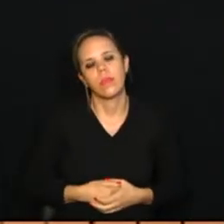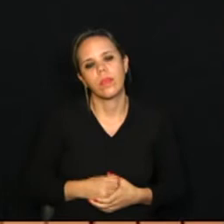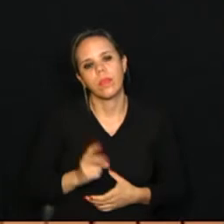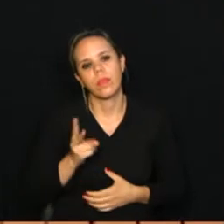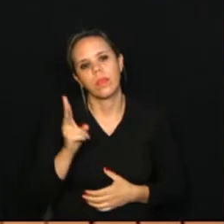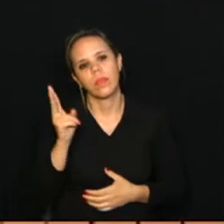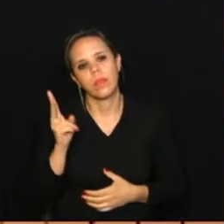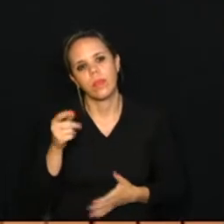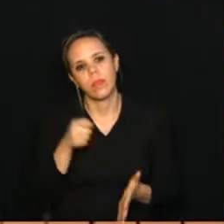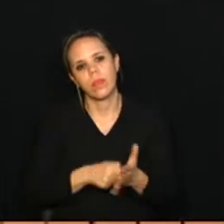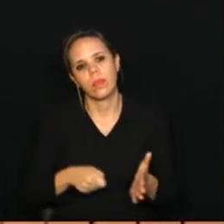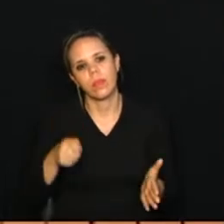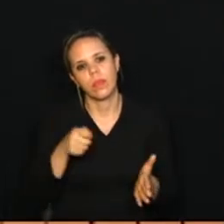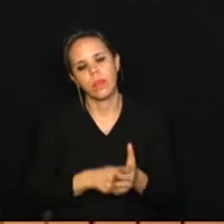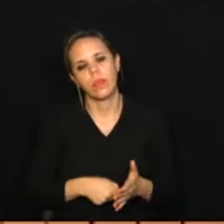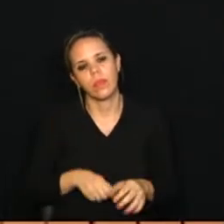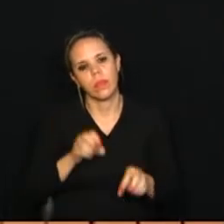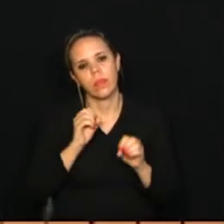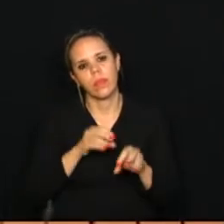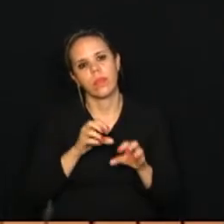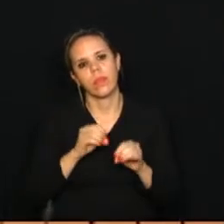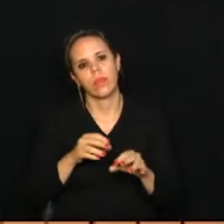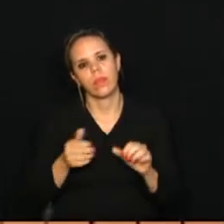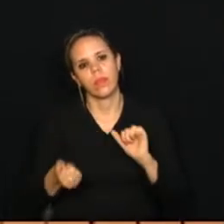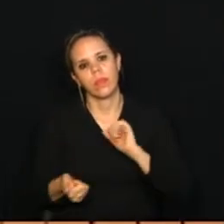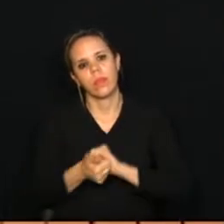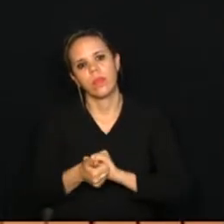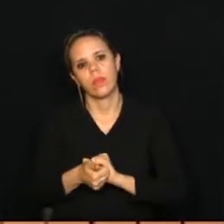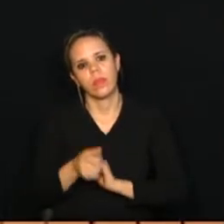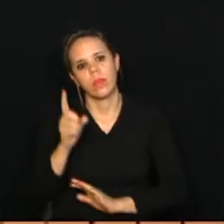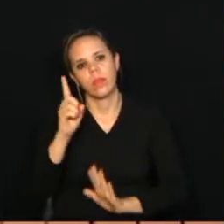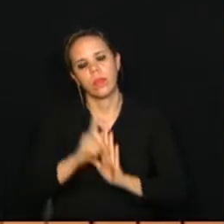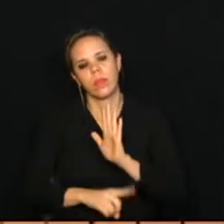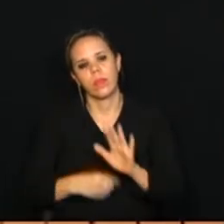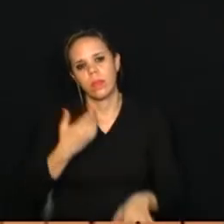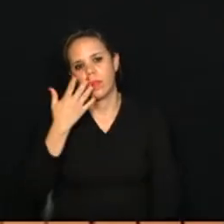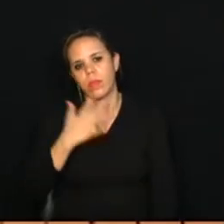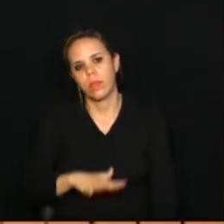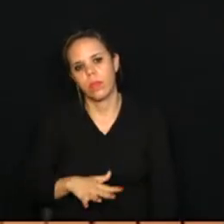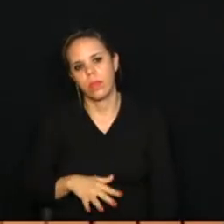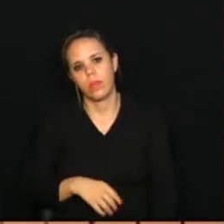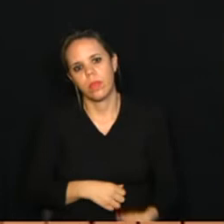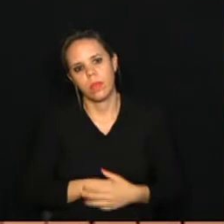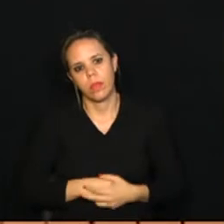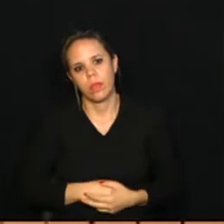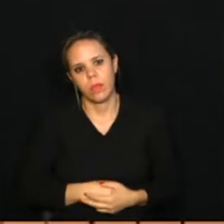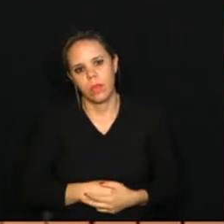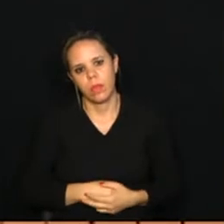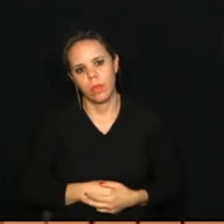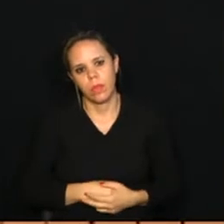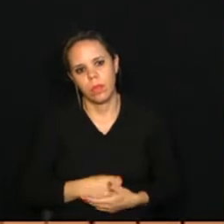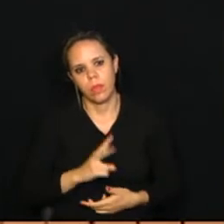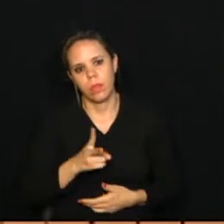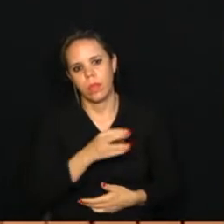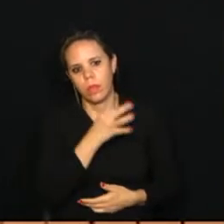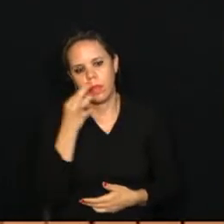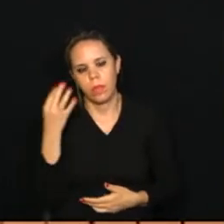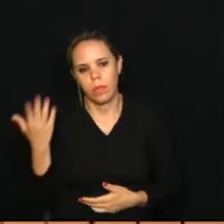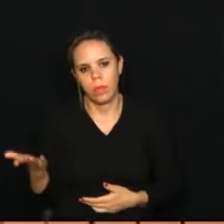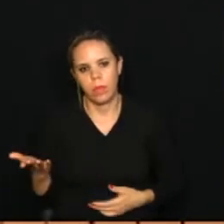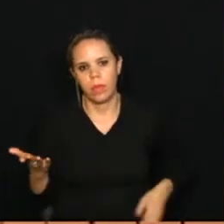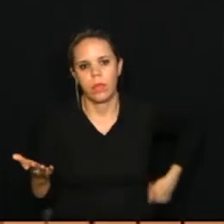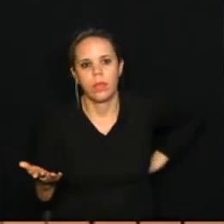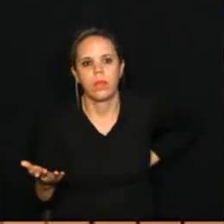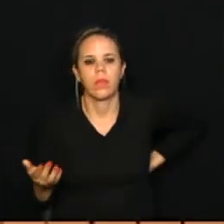sempre lutando aí por educação de qualidade, pelos direitos das nossas crianças, né? E é sempre muito bom estar